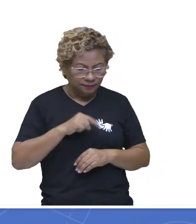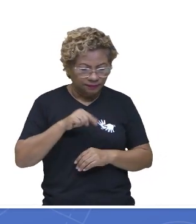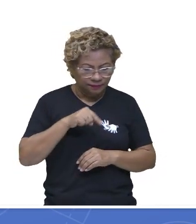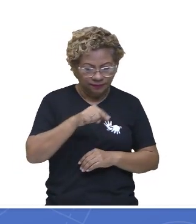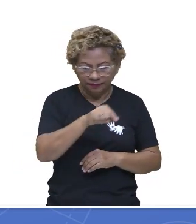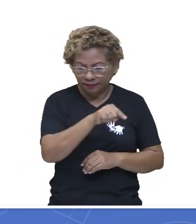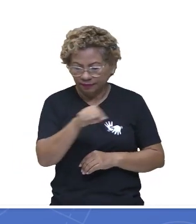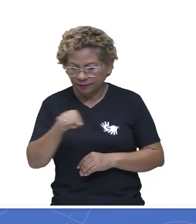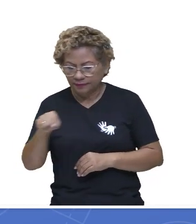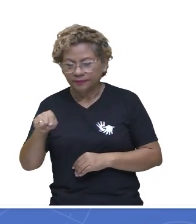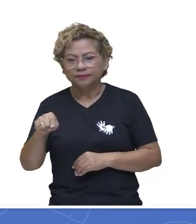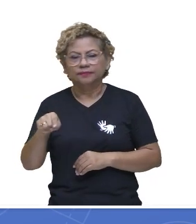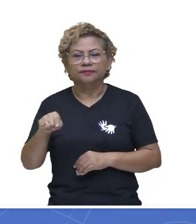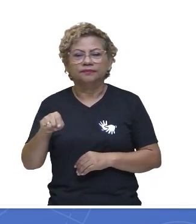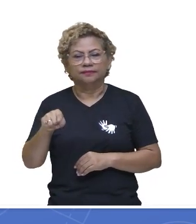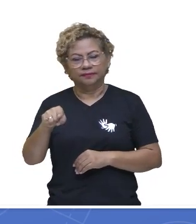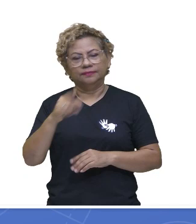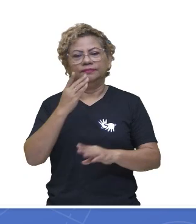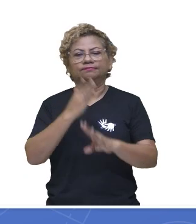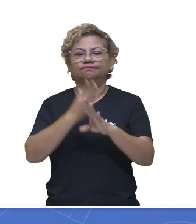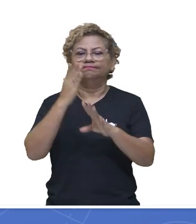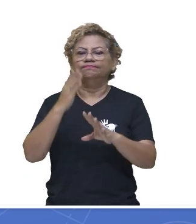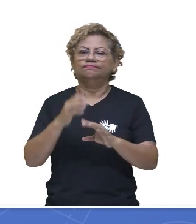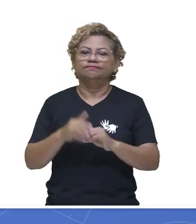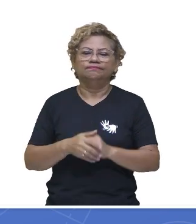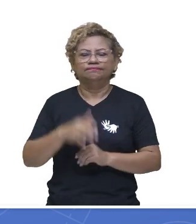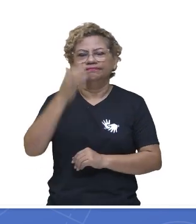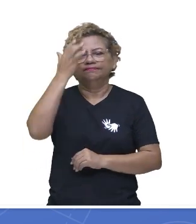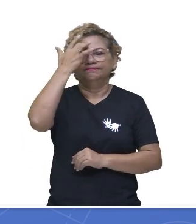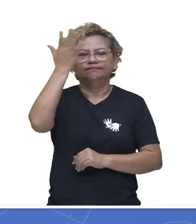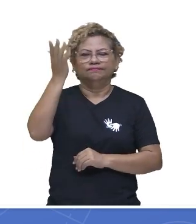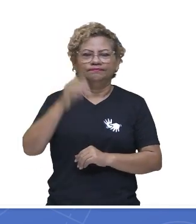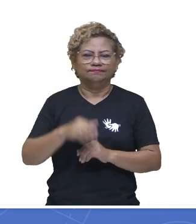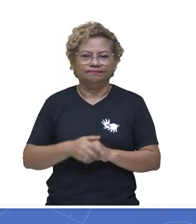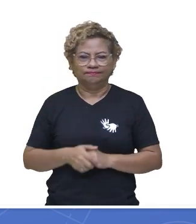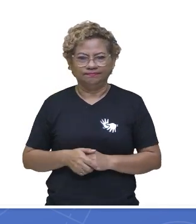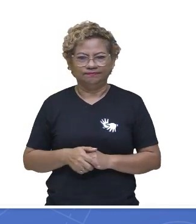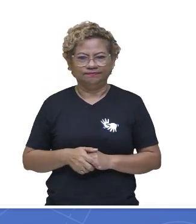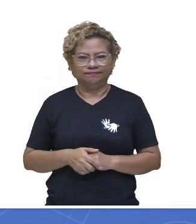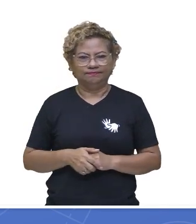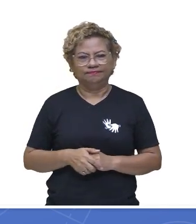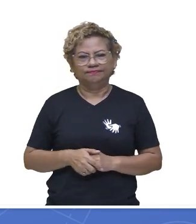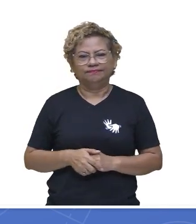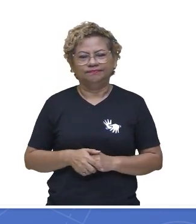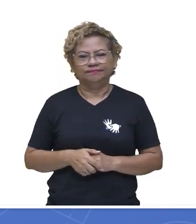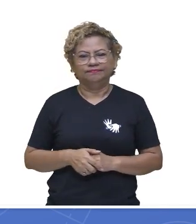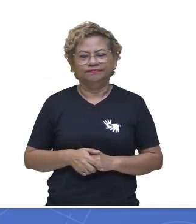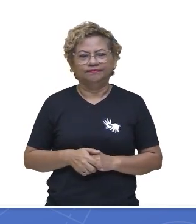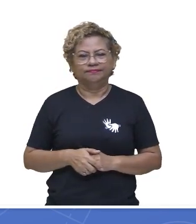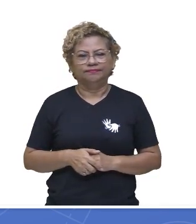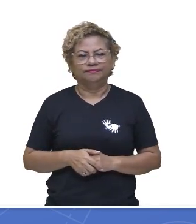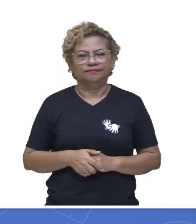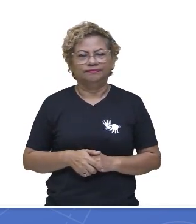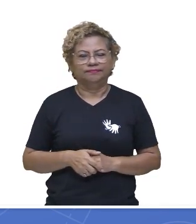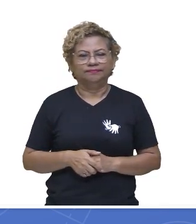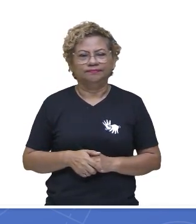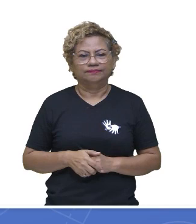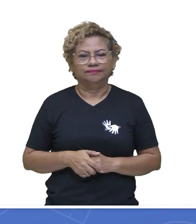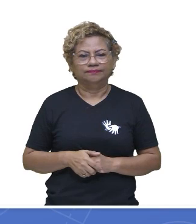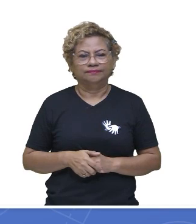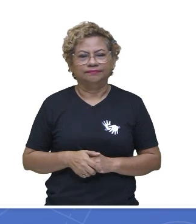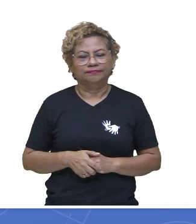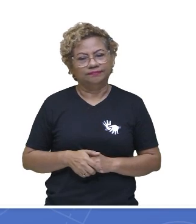tem numa linha, quantos ovos tem numa coluna, multiplica a linha vezes a coluna, você obtém a quantidade de ovos na cartela. Conceito